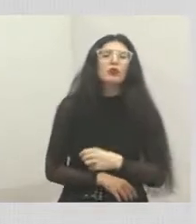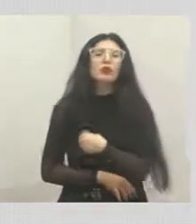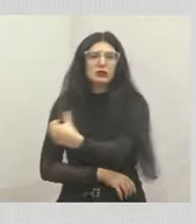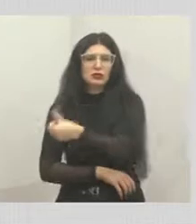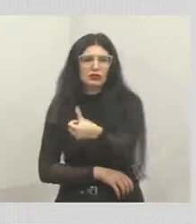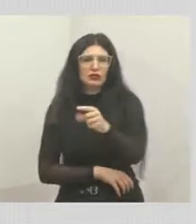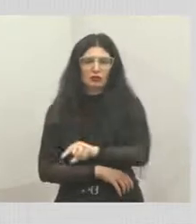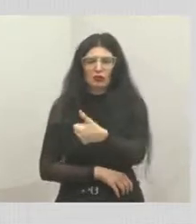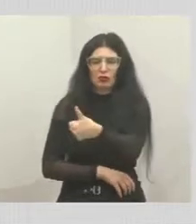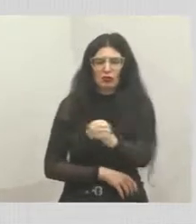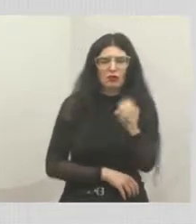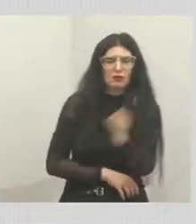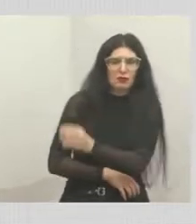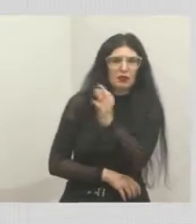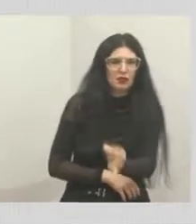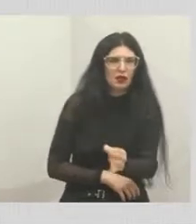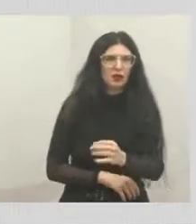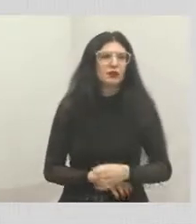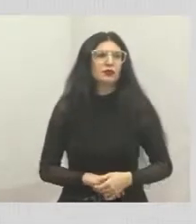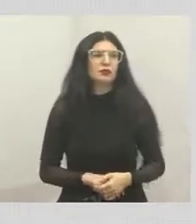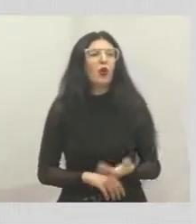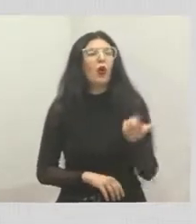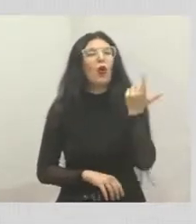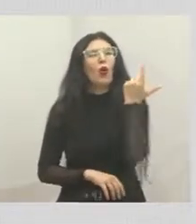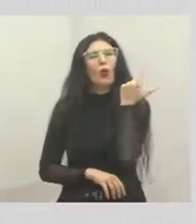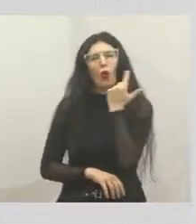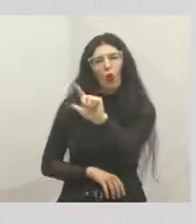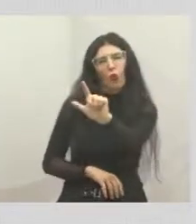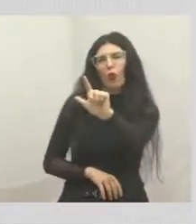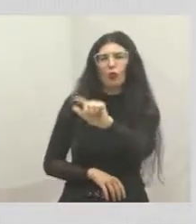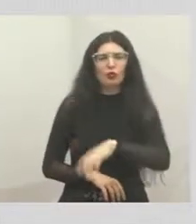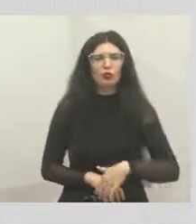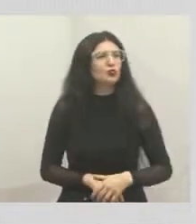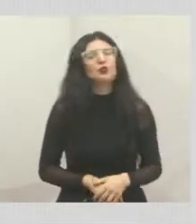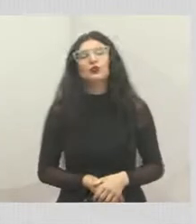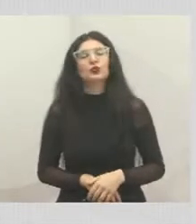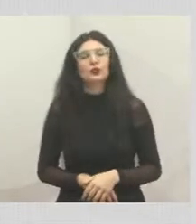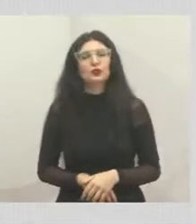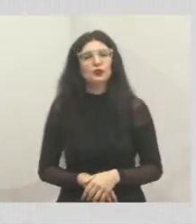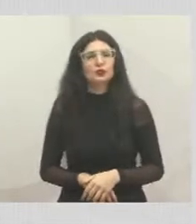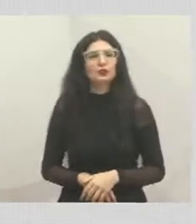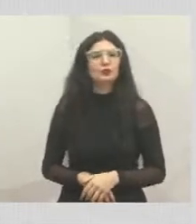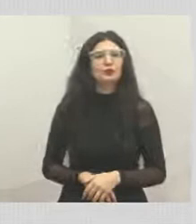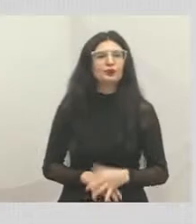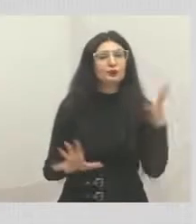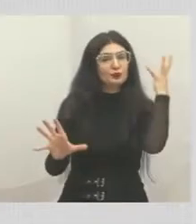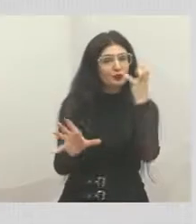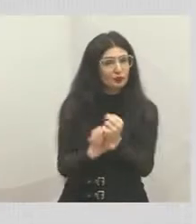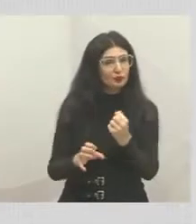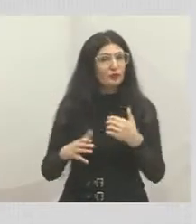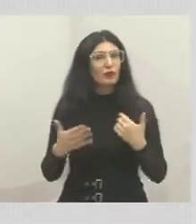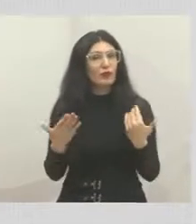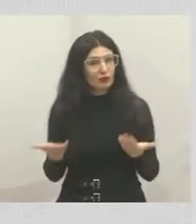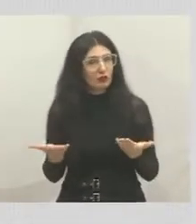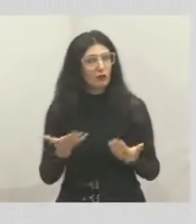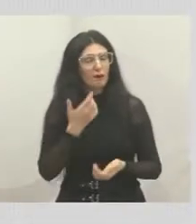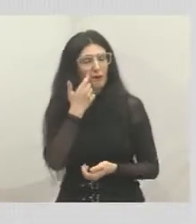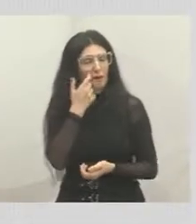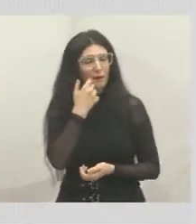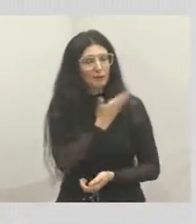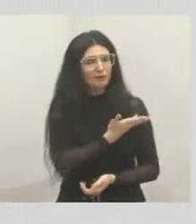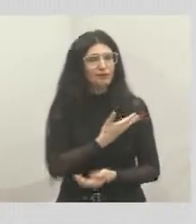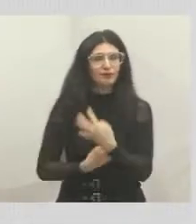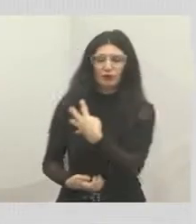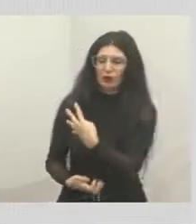66,10%. E temos aqui outras receitas correntes que têm um valor estimado na ordem